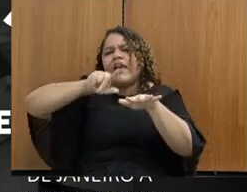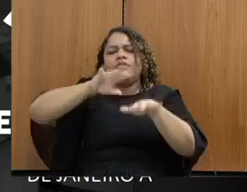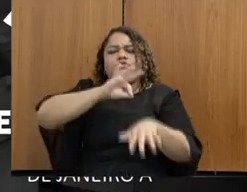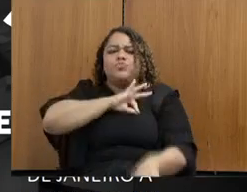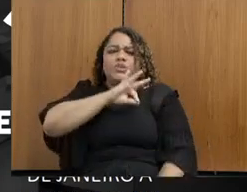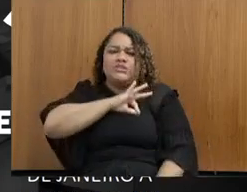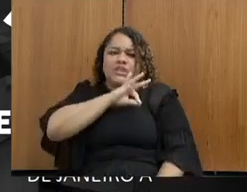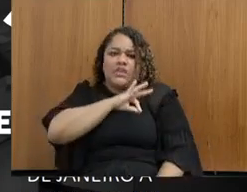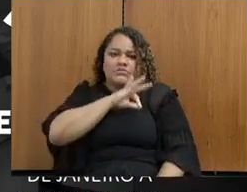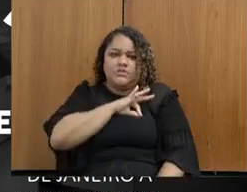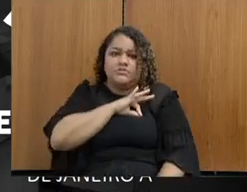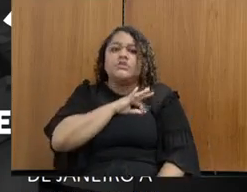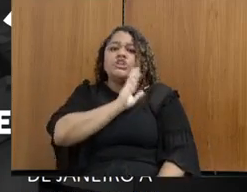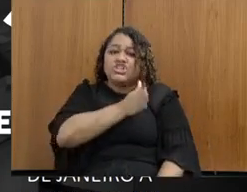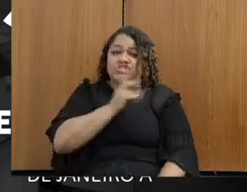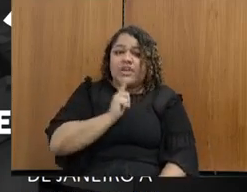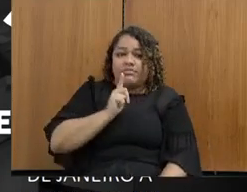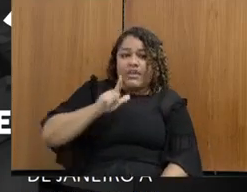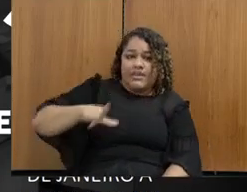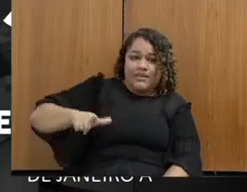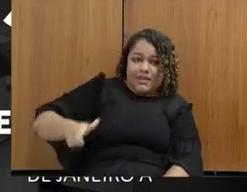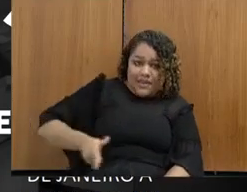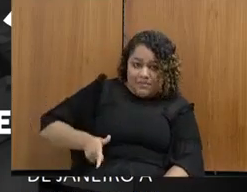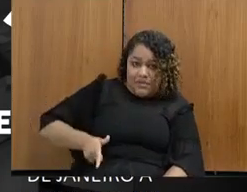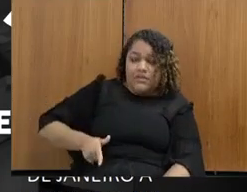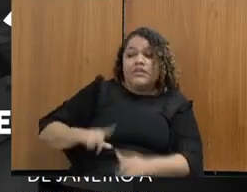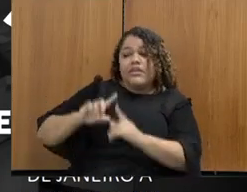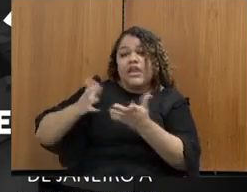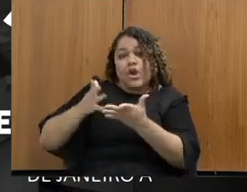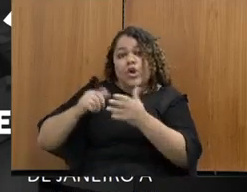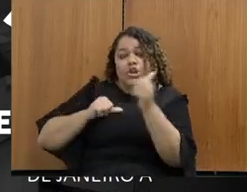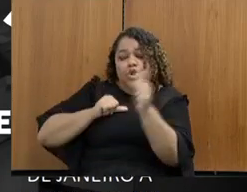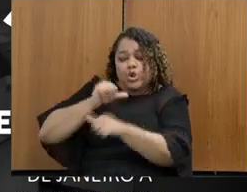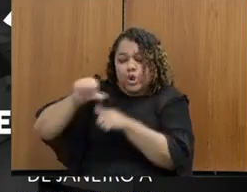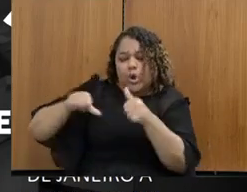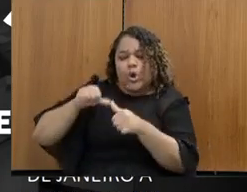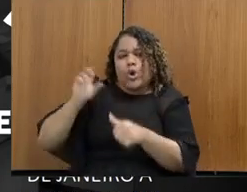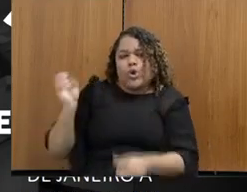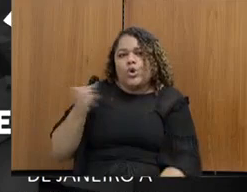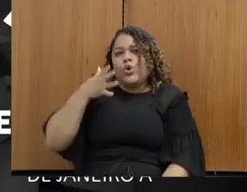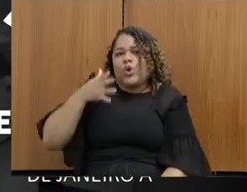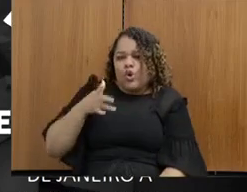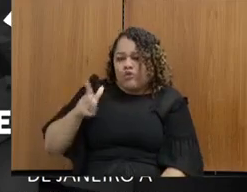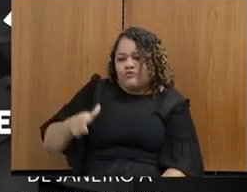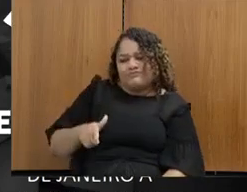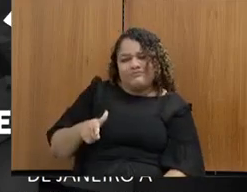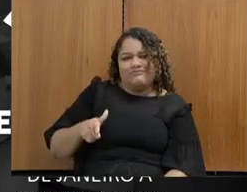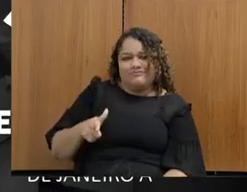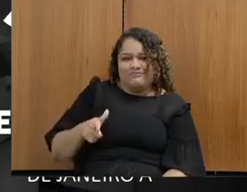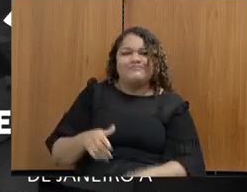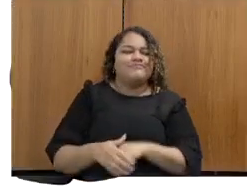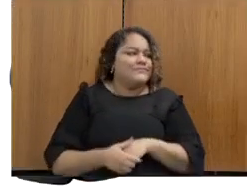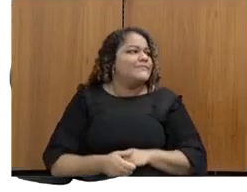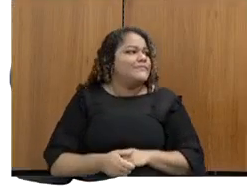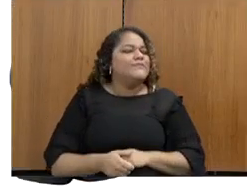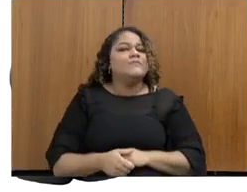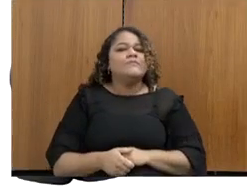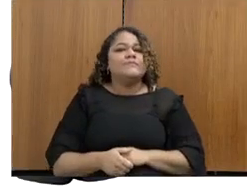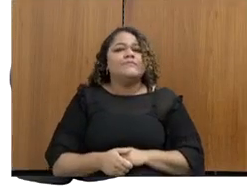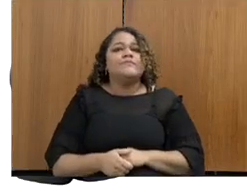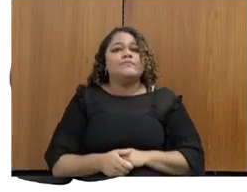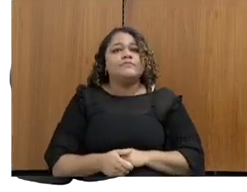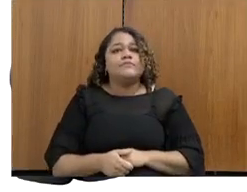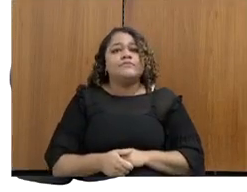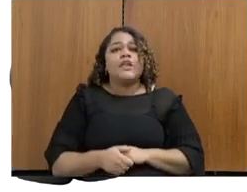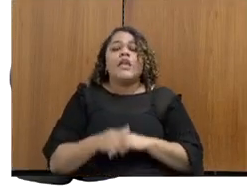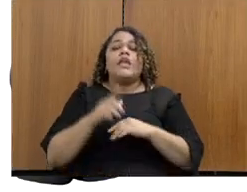armas do Arsenal institucional e puderam fazer a troca né Por esse armamento é mais moderno em relação ao equipamento de